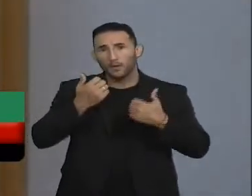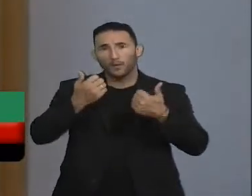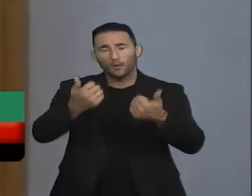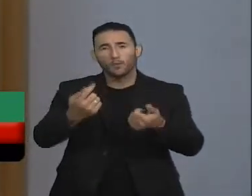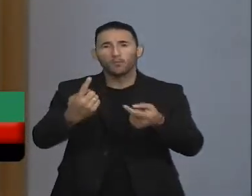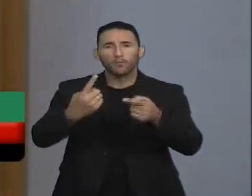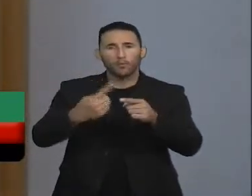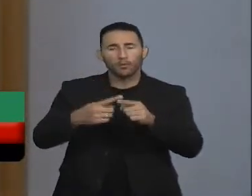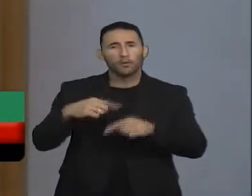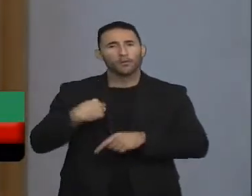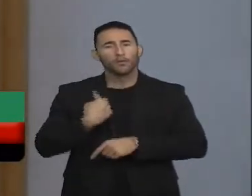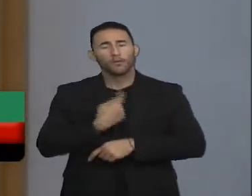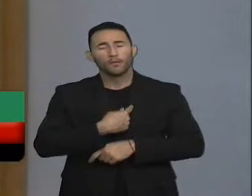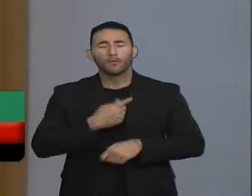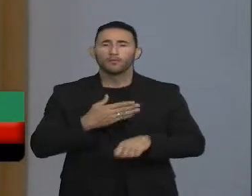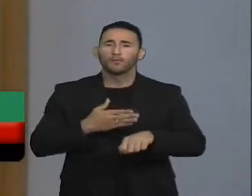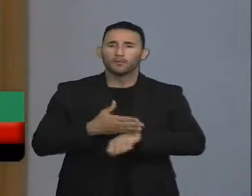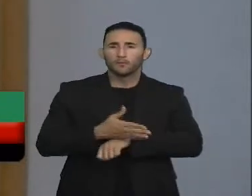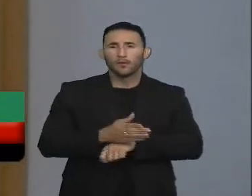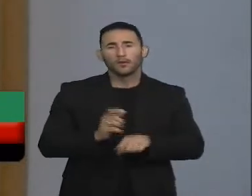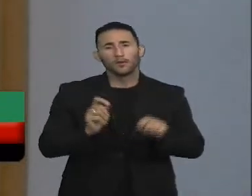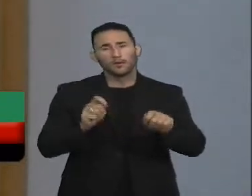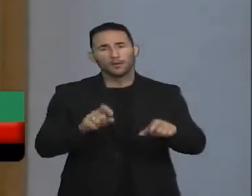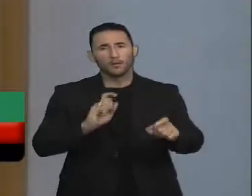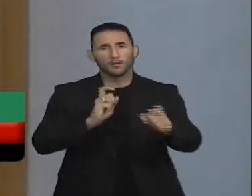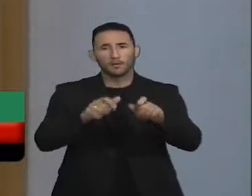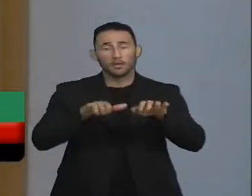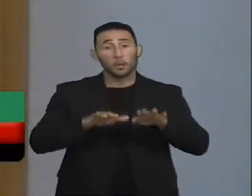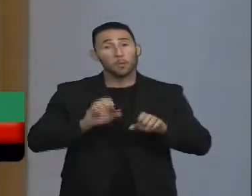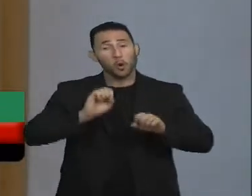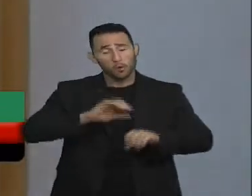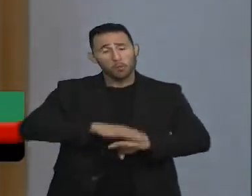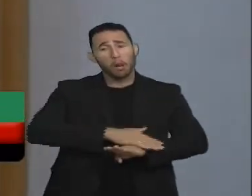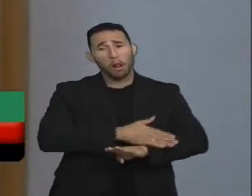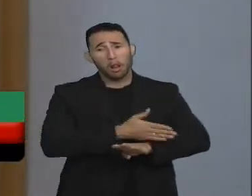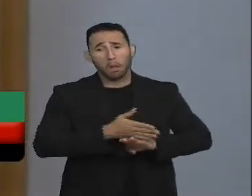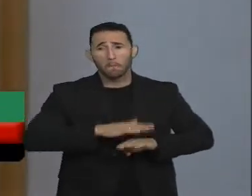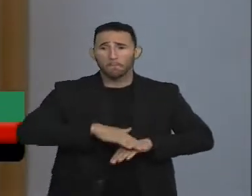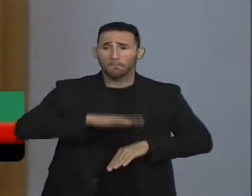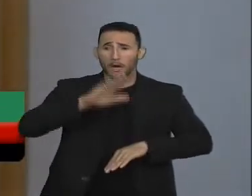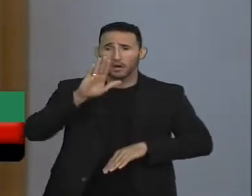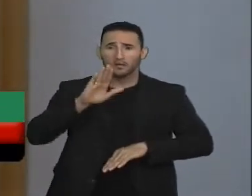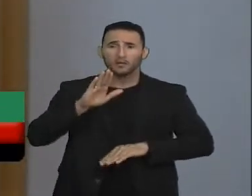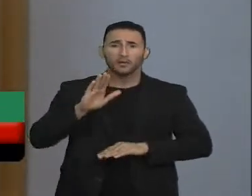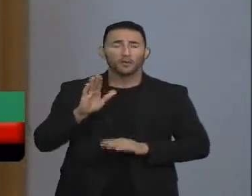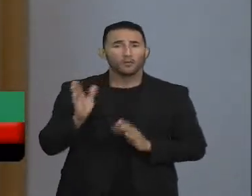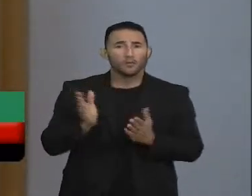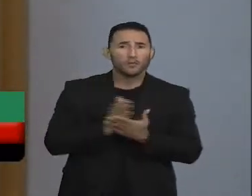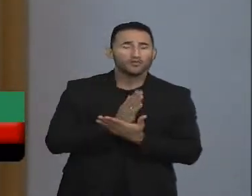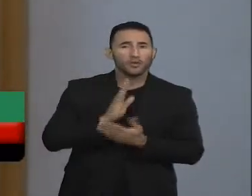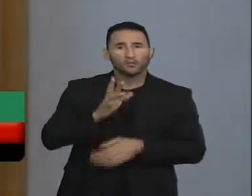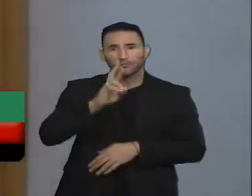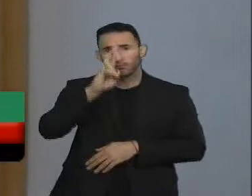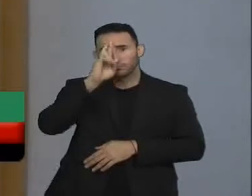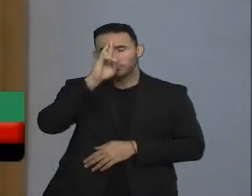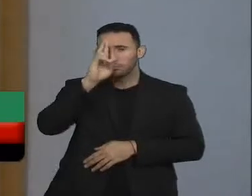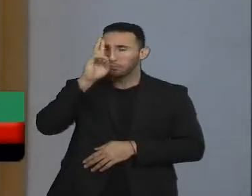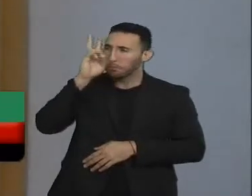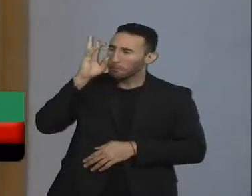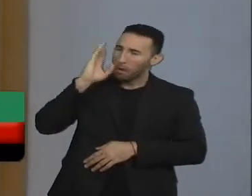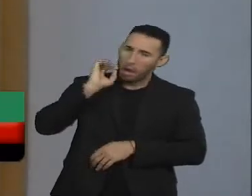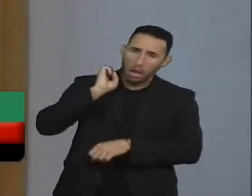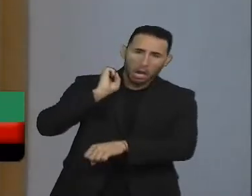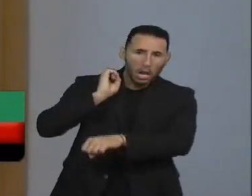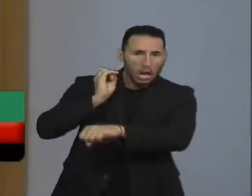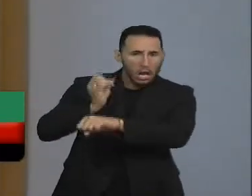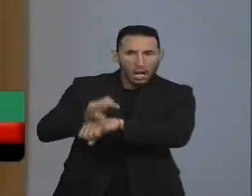gente possa participar da sessão, possa ir até mais tarde, já sessões aqui que vararam à noite, né, de começar à tarde.